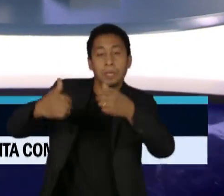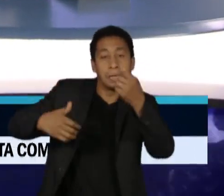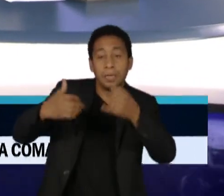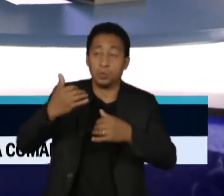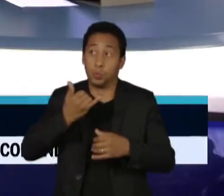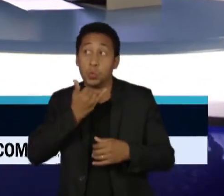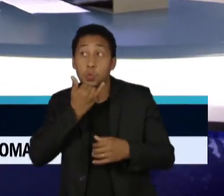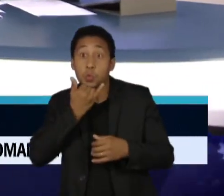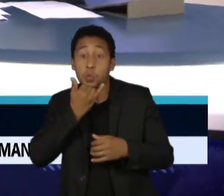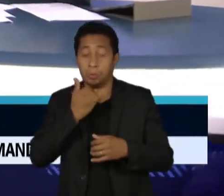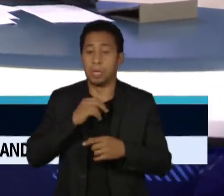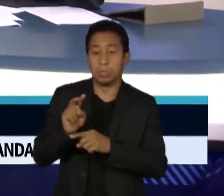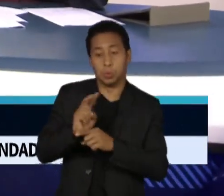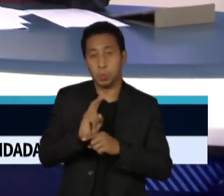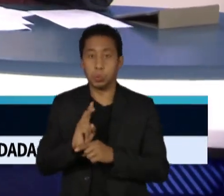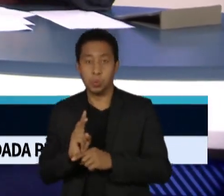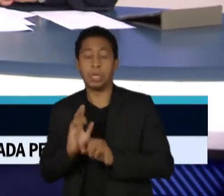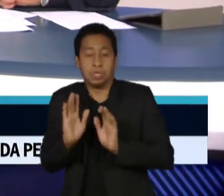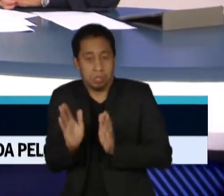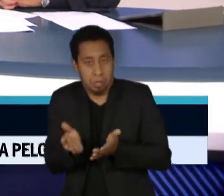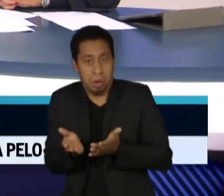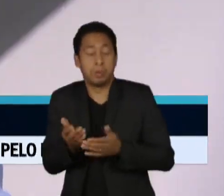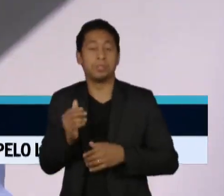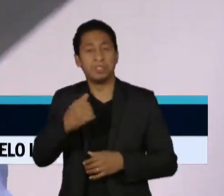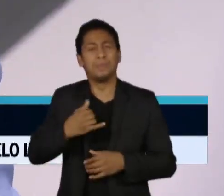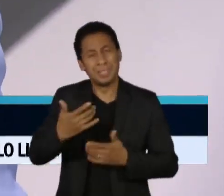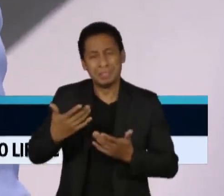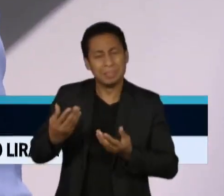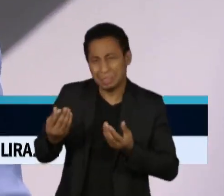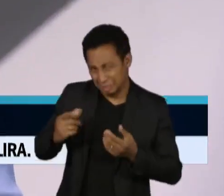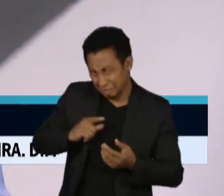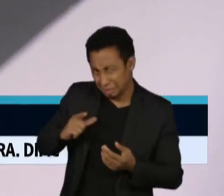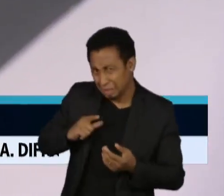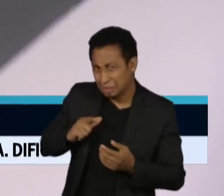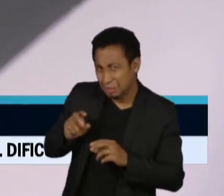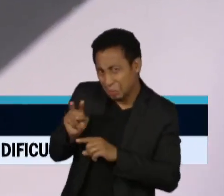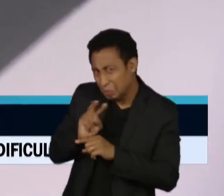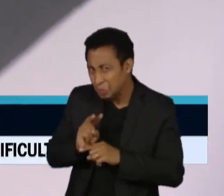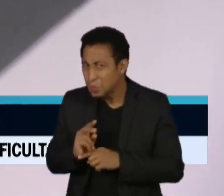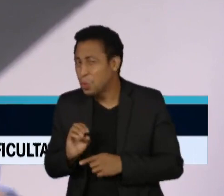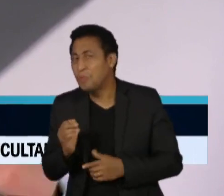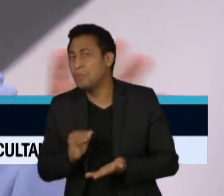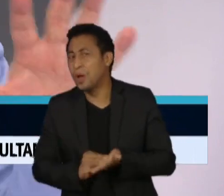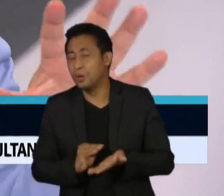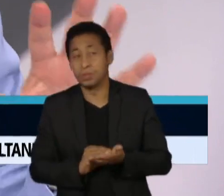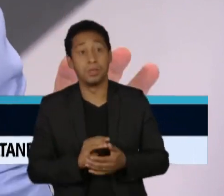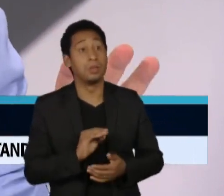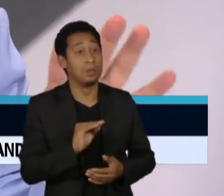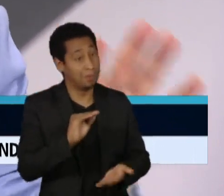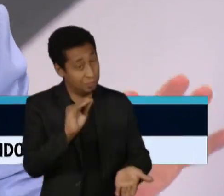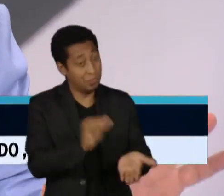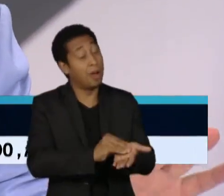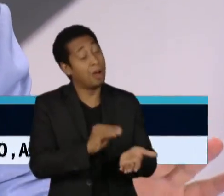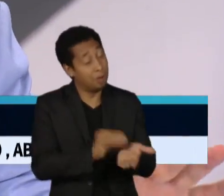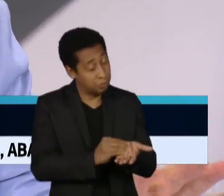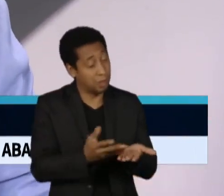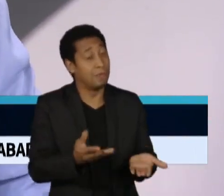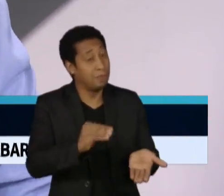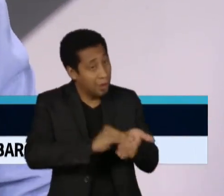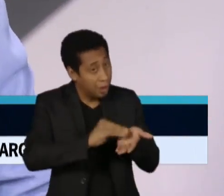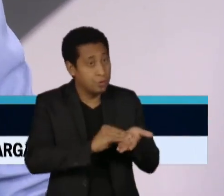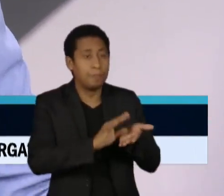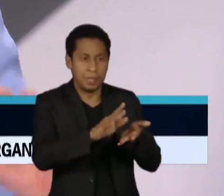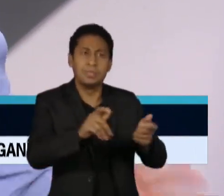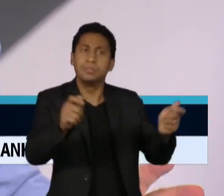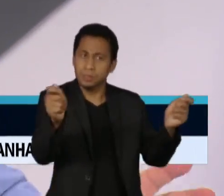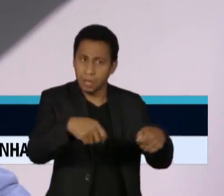faltam um sistema eficientes monitoramento falta é possível aí até Eu discordo um pouco do